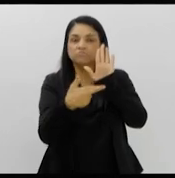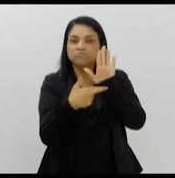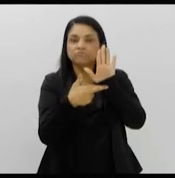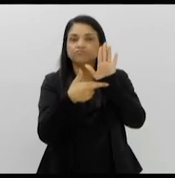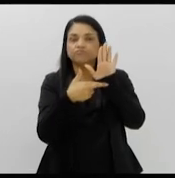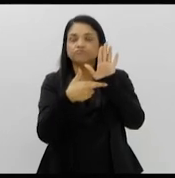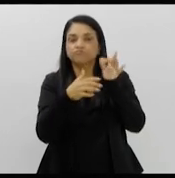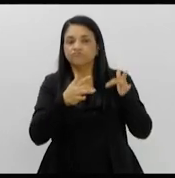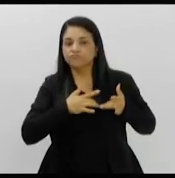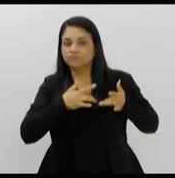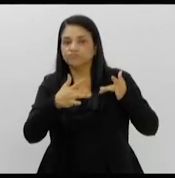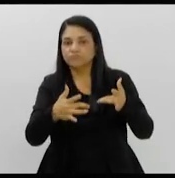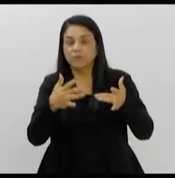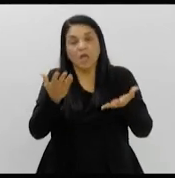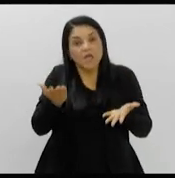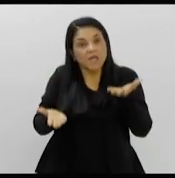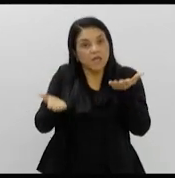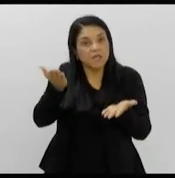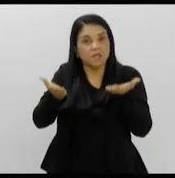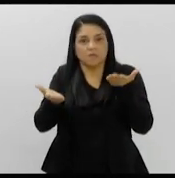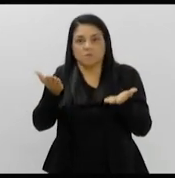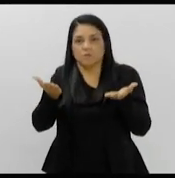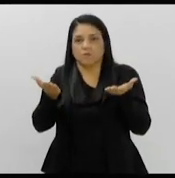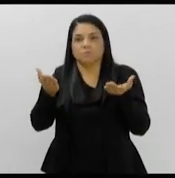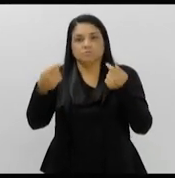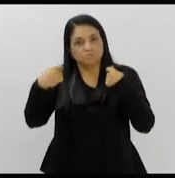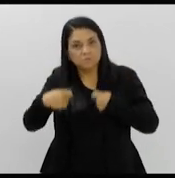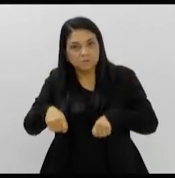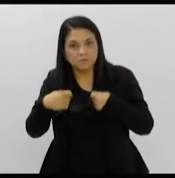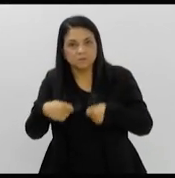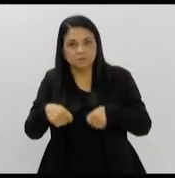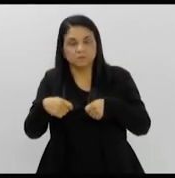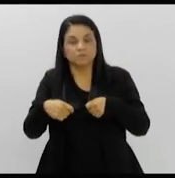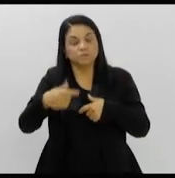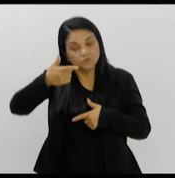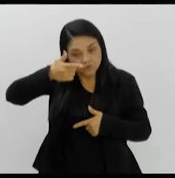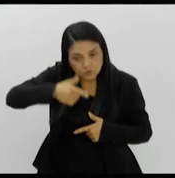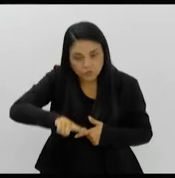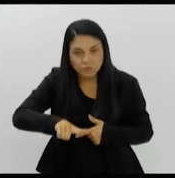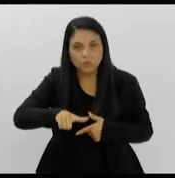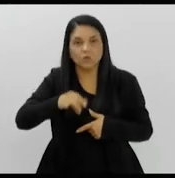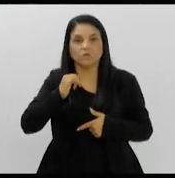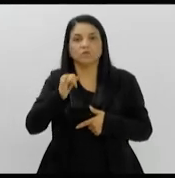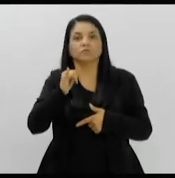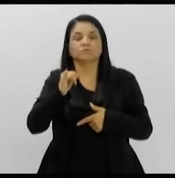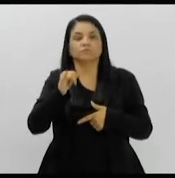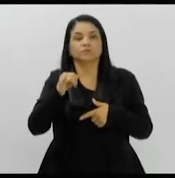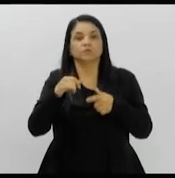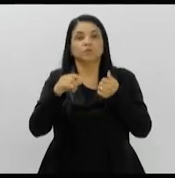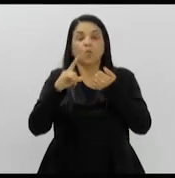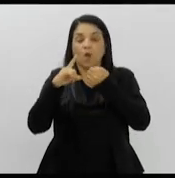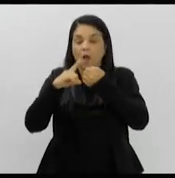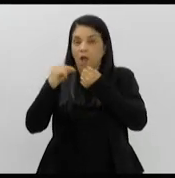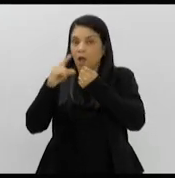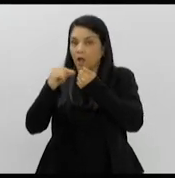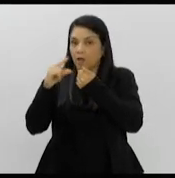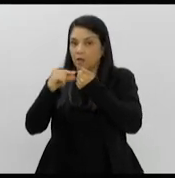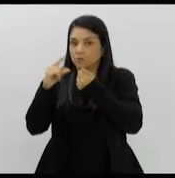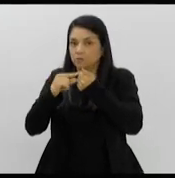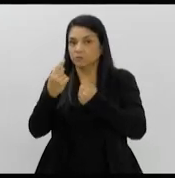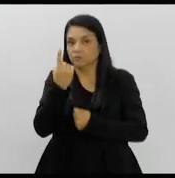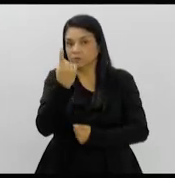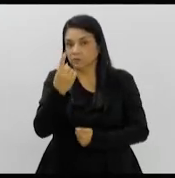Solidariedade e equilíbrio conforme repito tá estabelecido no artigo